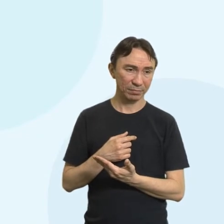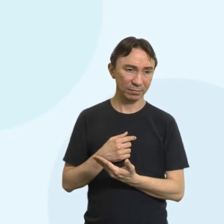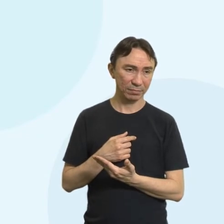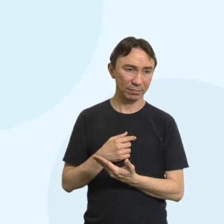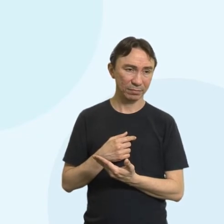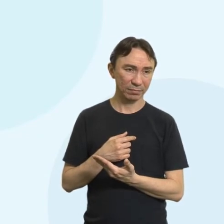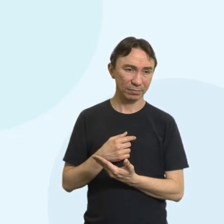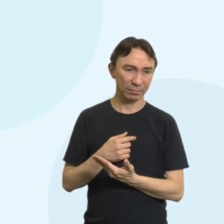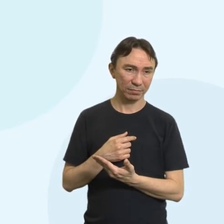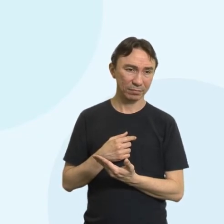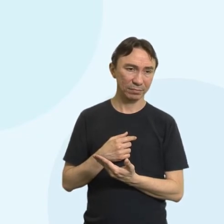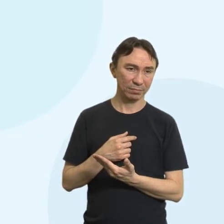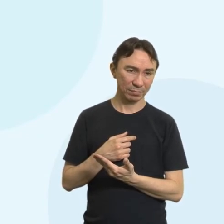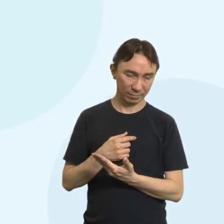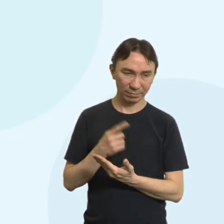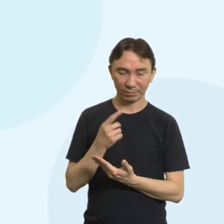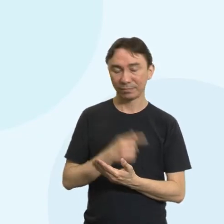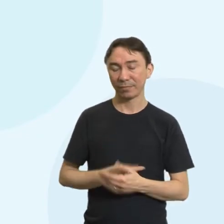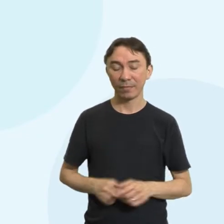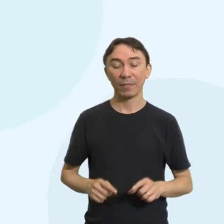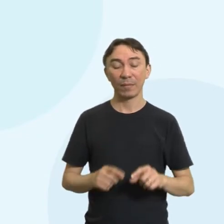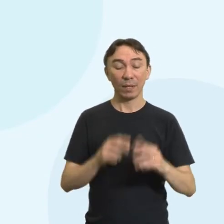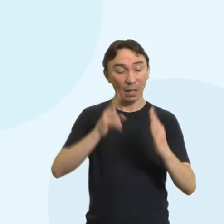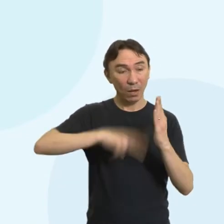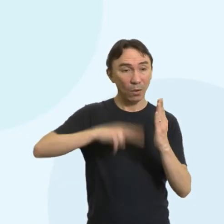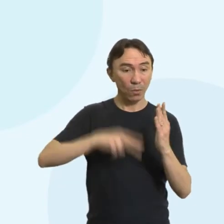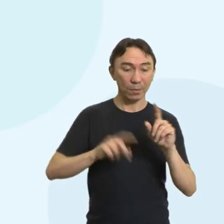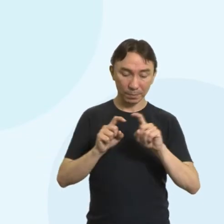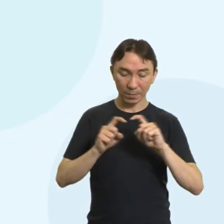A roda de leitura, a primeira etapa, tá?